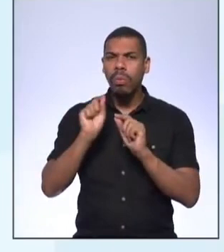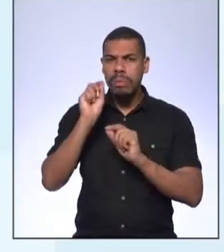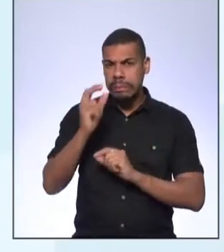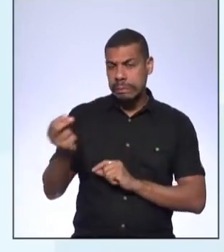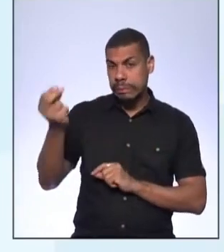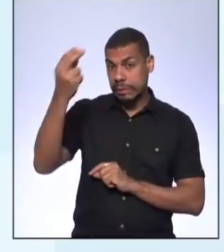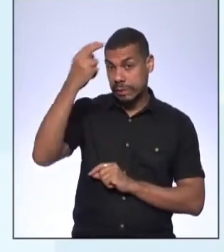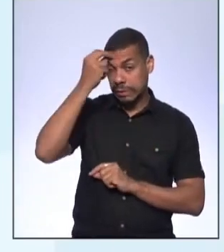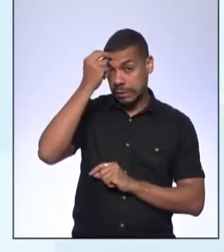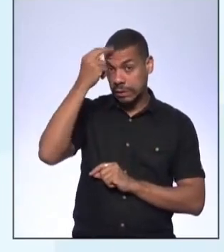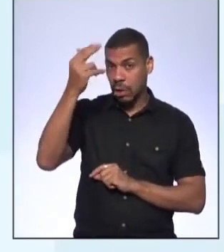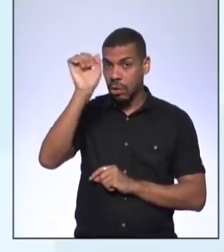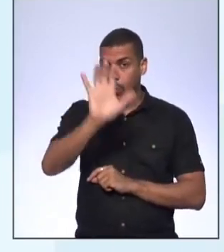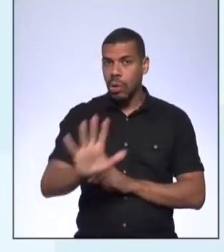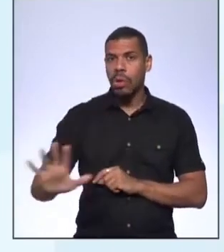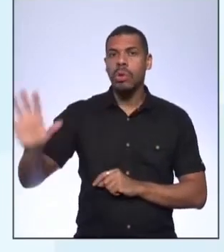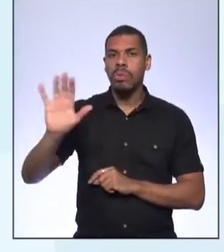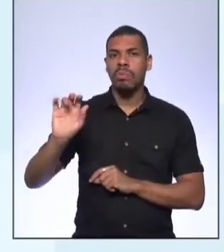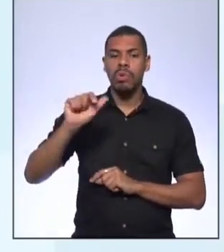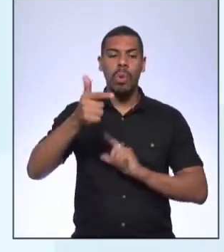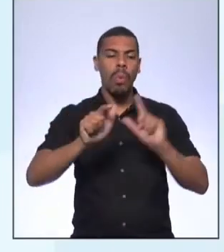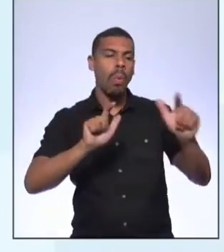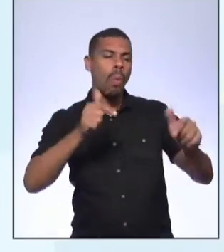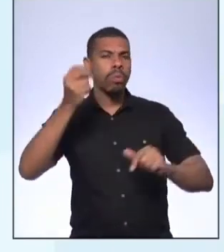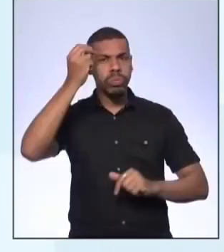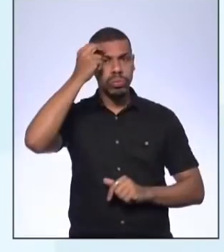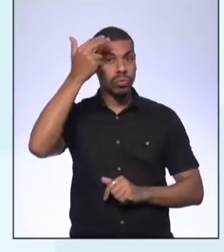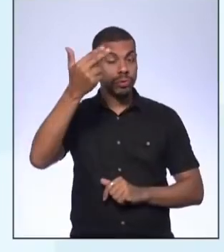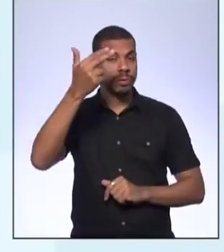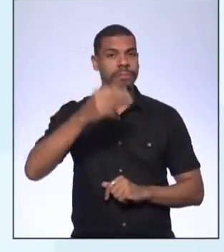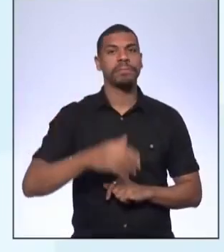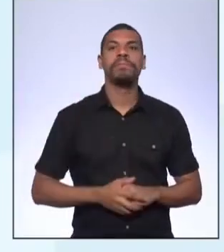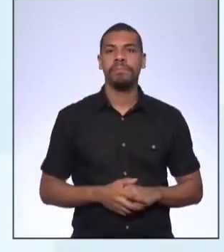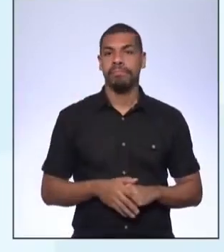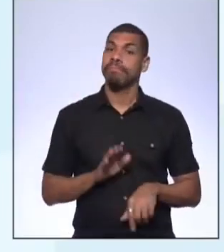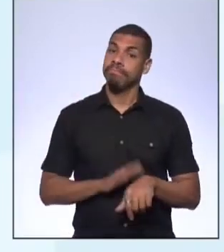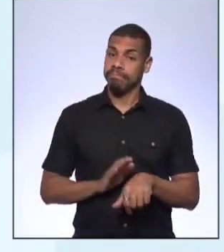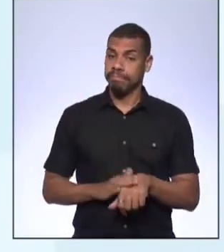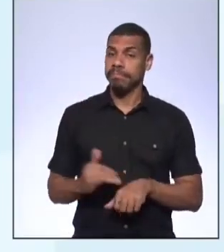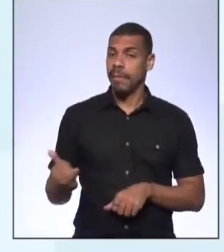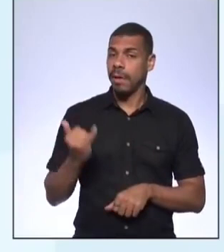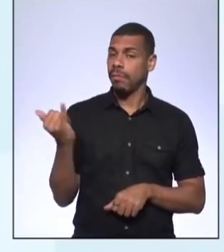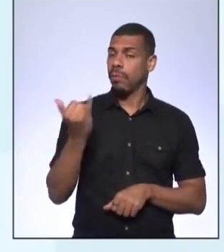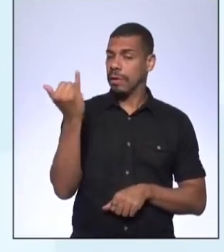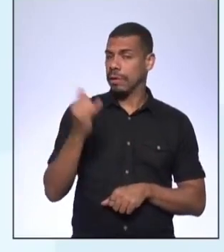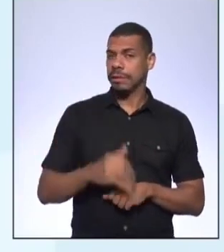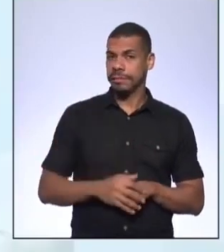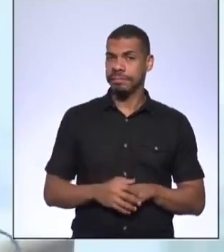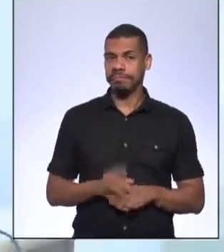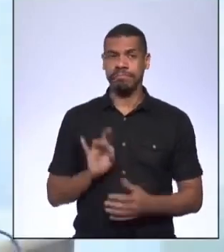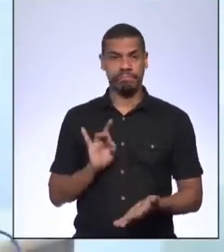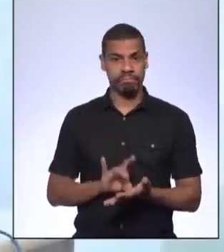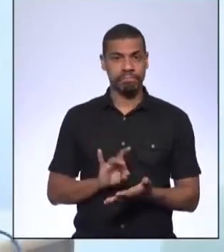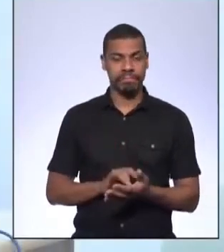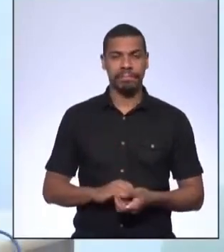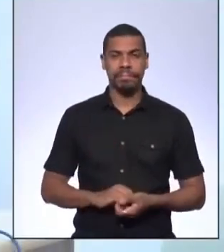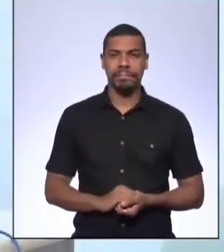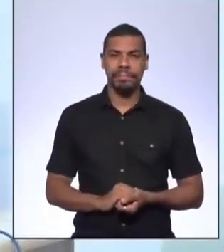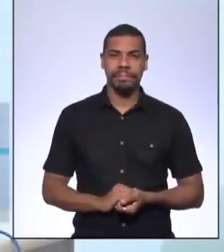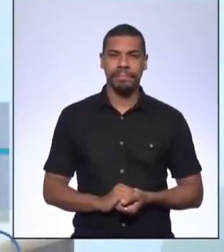ou mesmo invalidação de outras culturas que são igualmente importantes e legítimas,